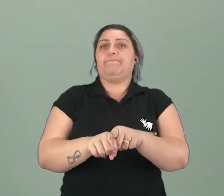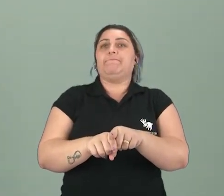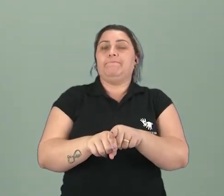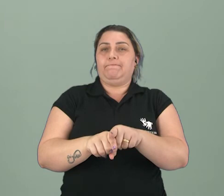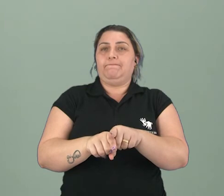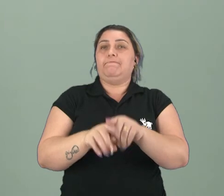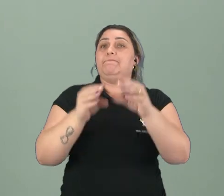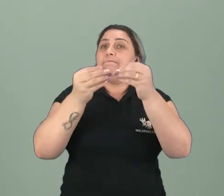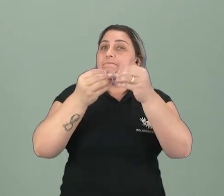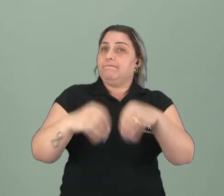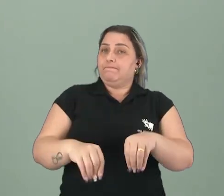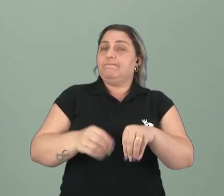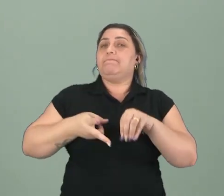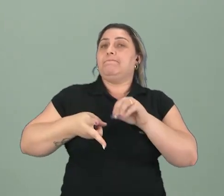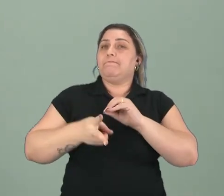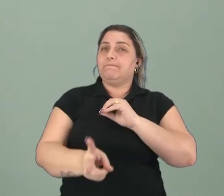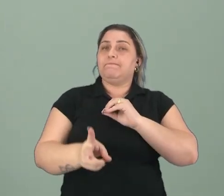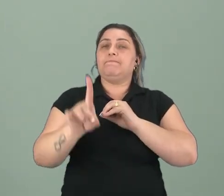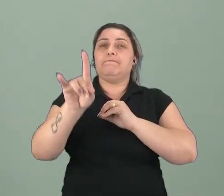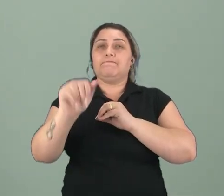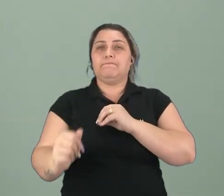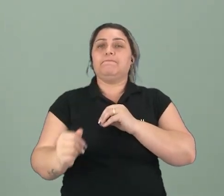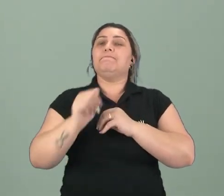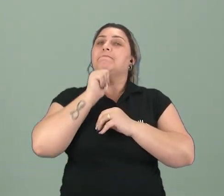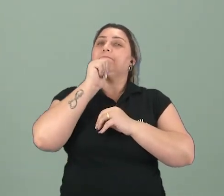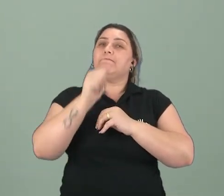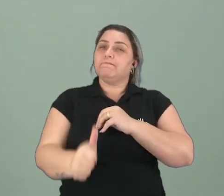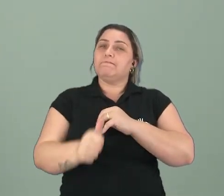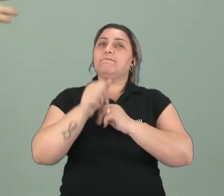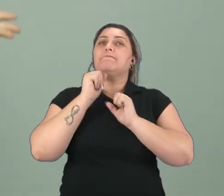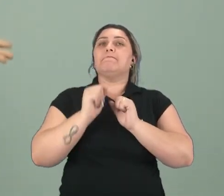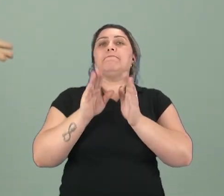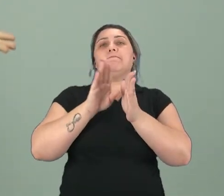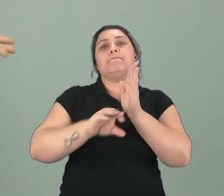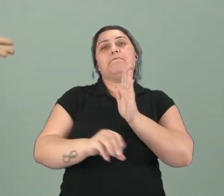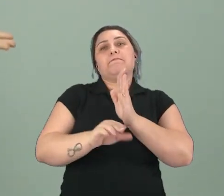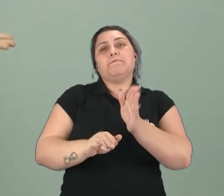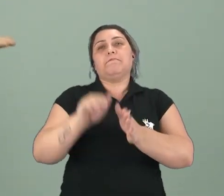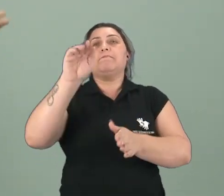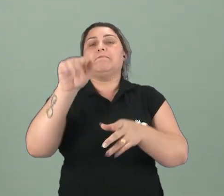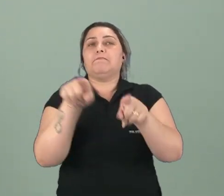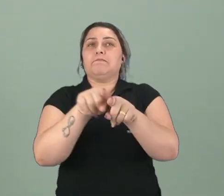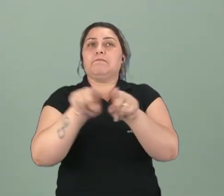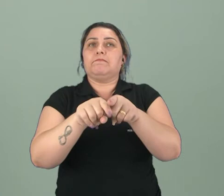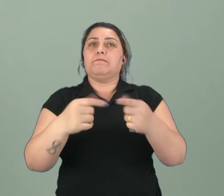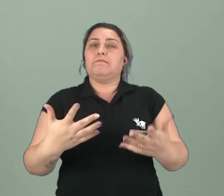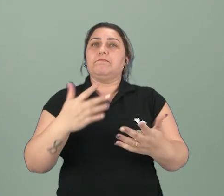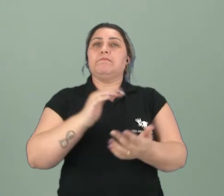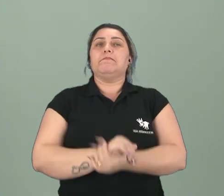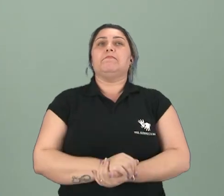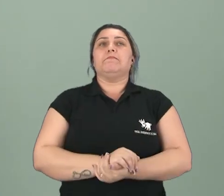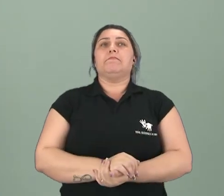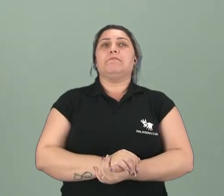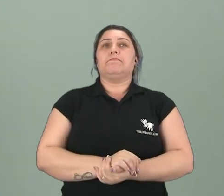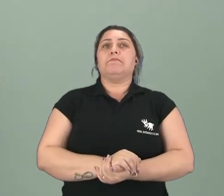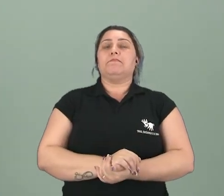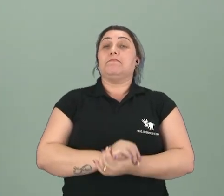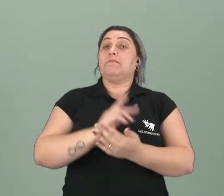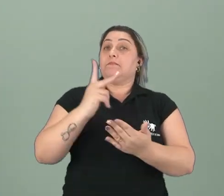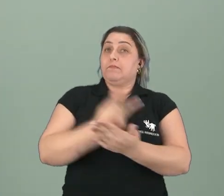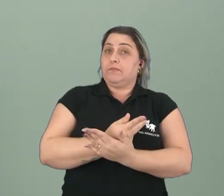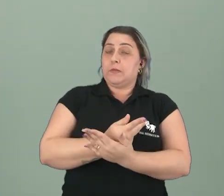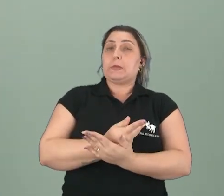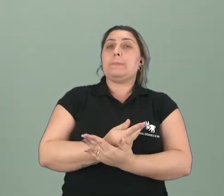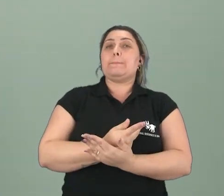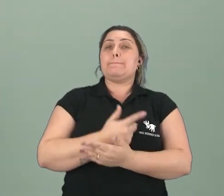na continuidade de dias desse ciclo, que ele pode ser reduzido como pode ser aumentado também. E essa irregularidade